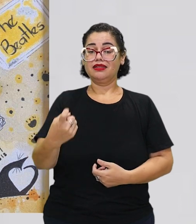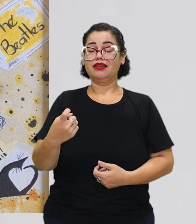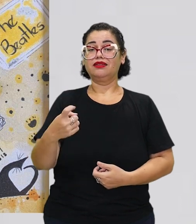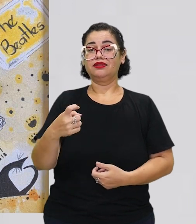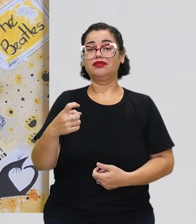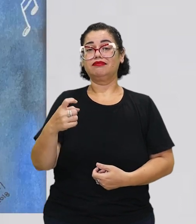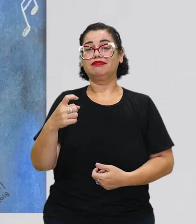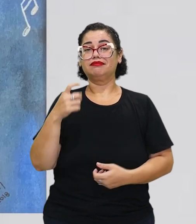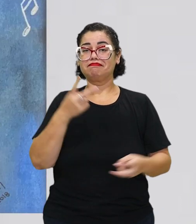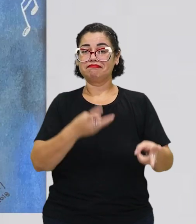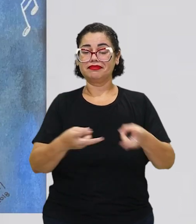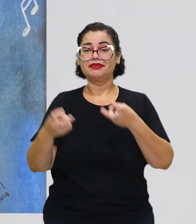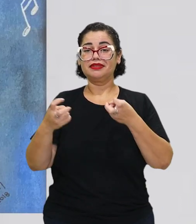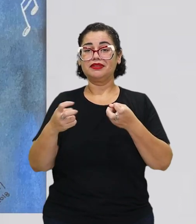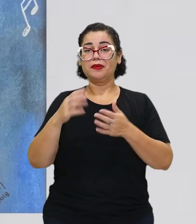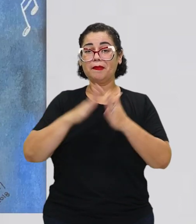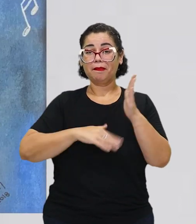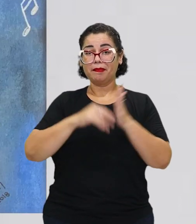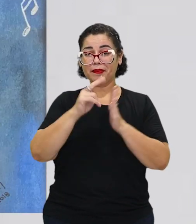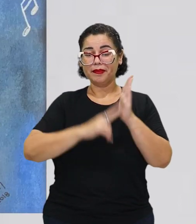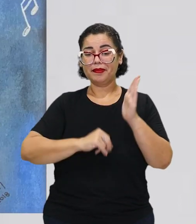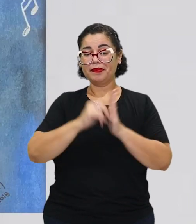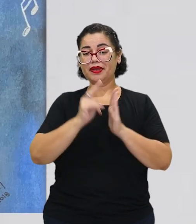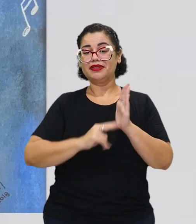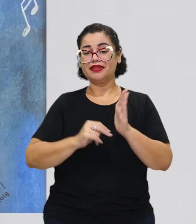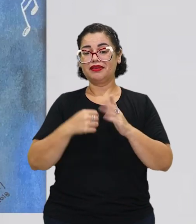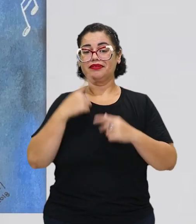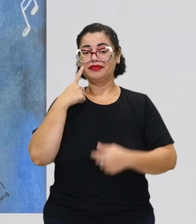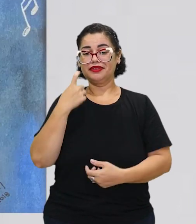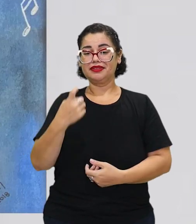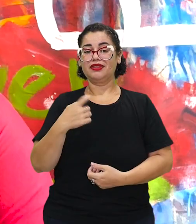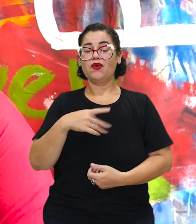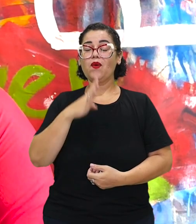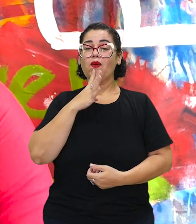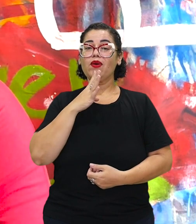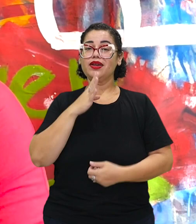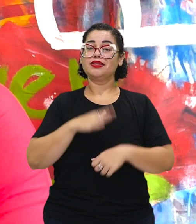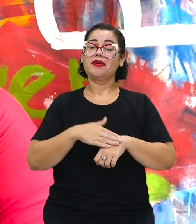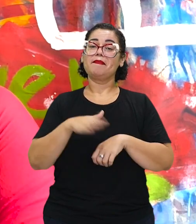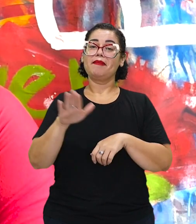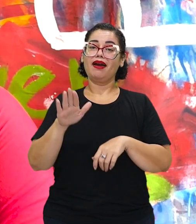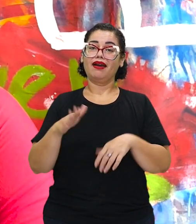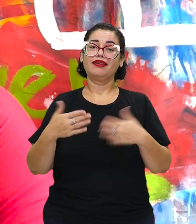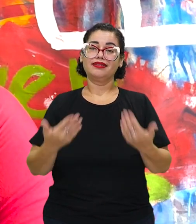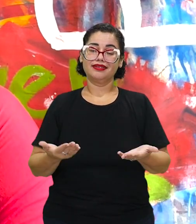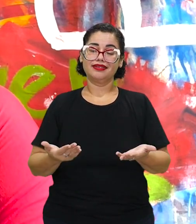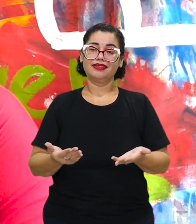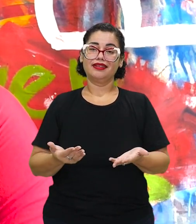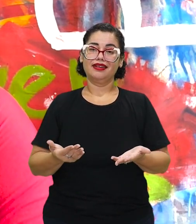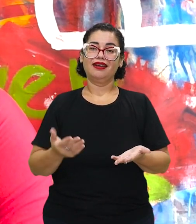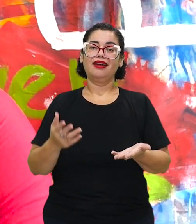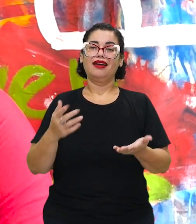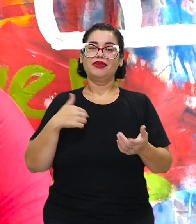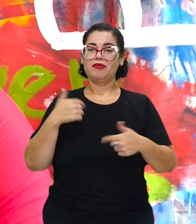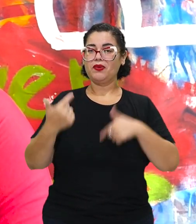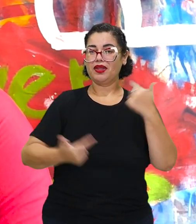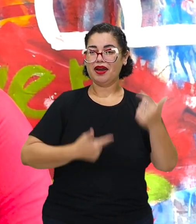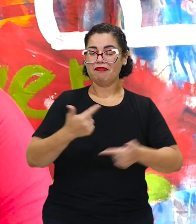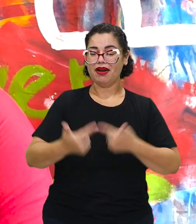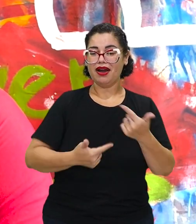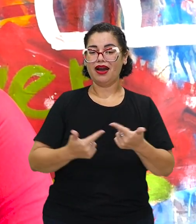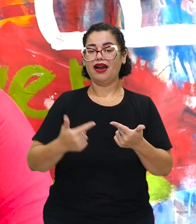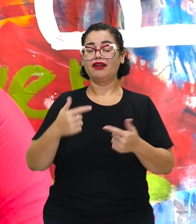muito, muito interessante, da Denise Fleury, escrito por ela. E se vocês quiserem conhecer um pouco